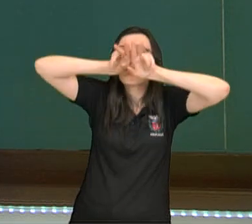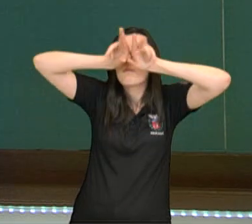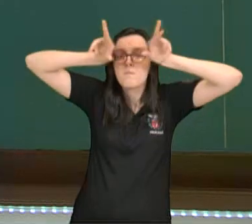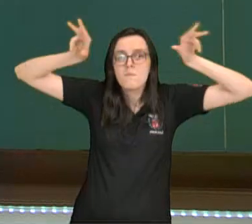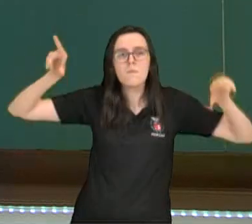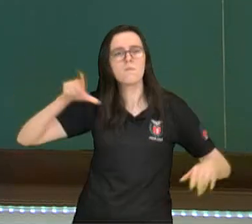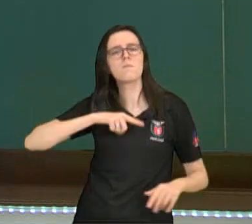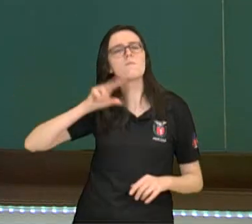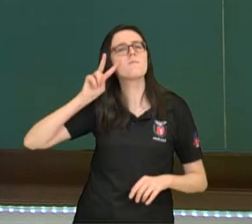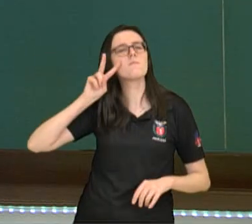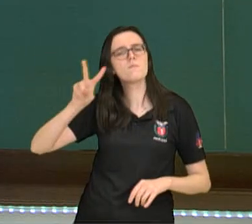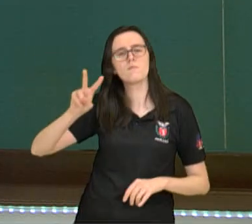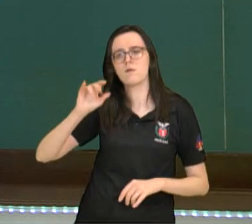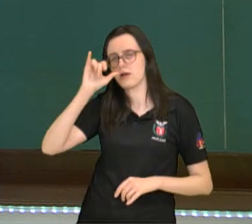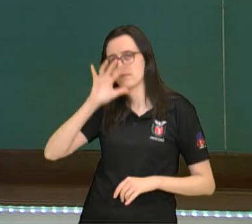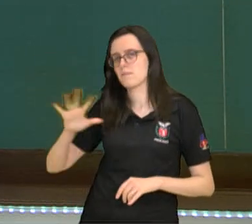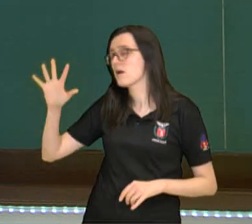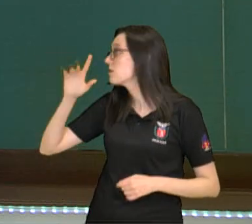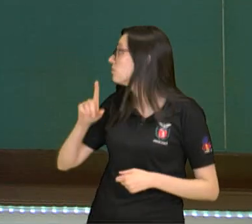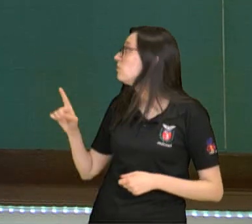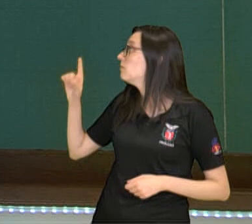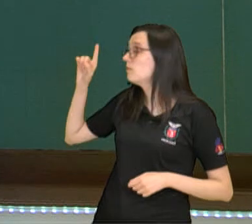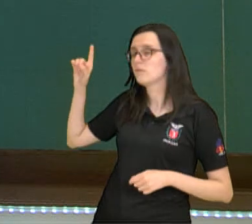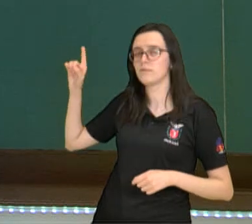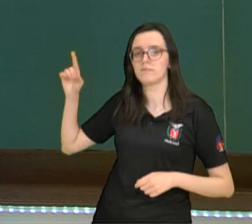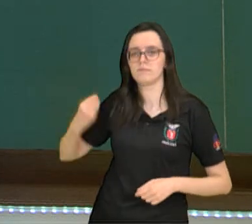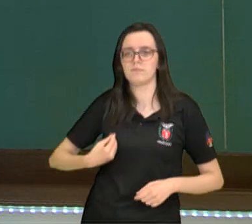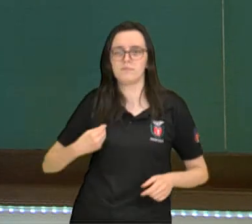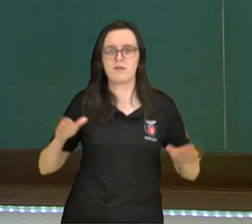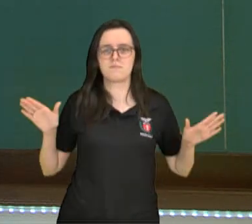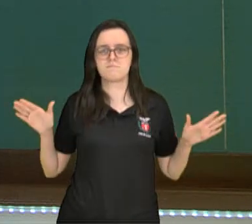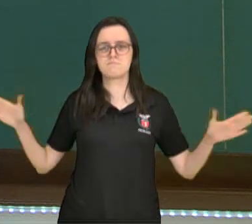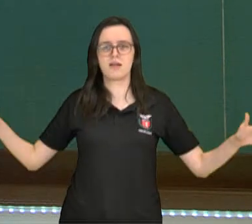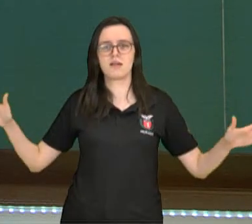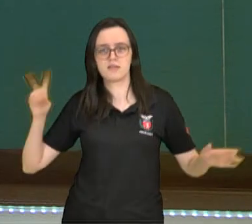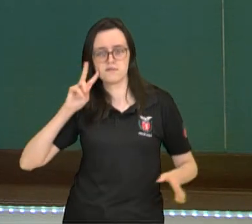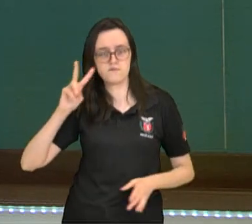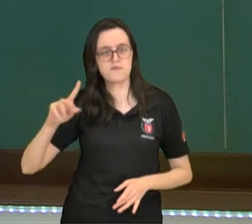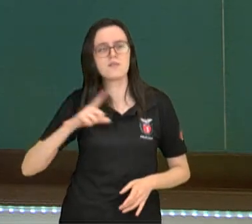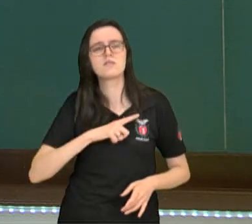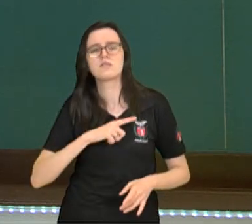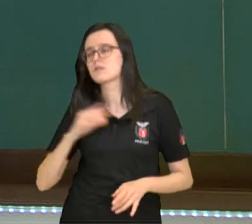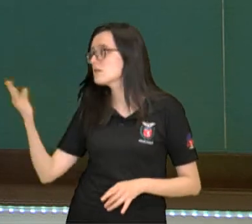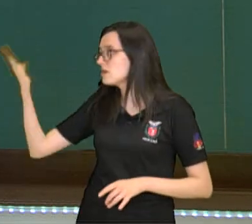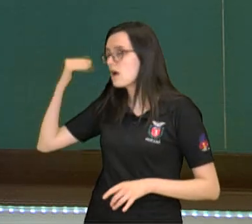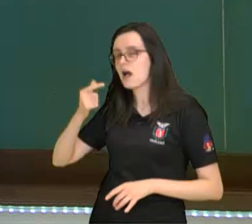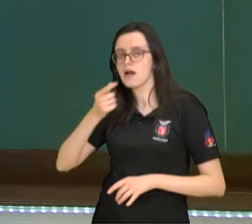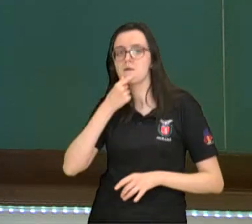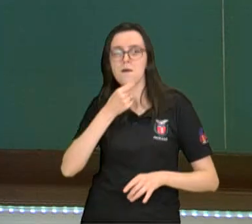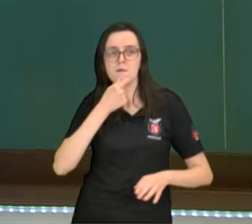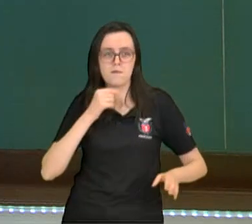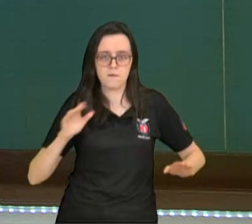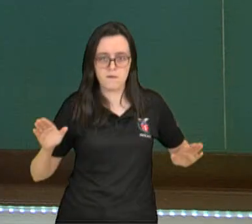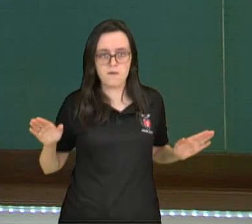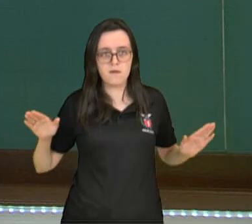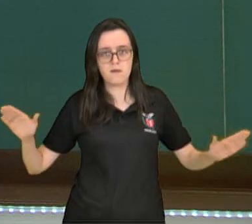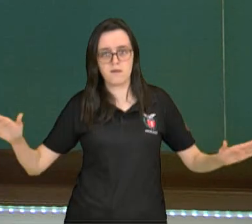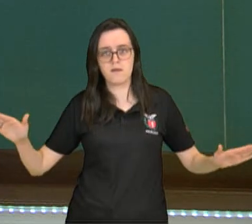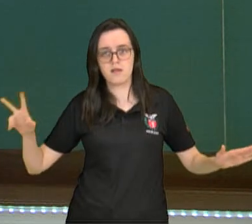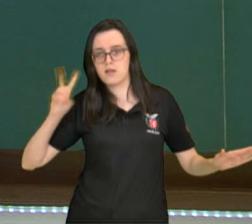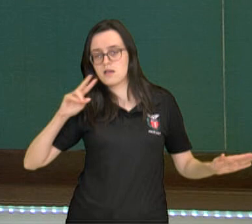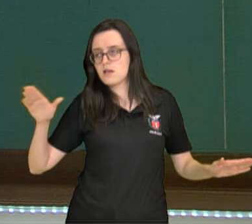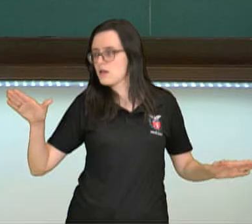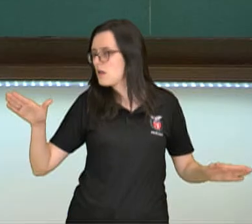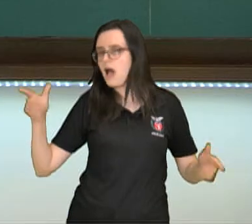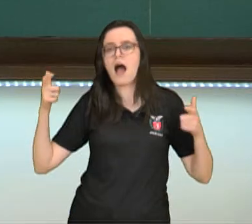aqui, ó, dela colocando lá, abrindo os braços, a gente abre o braço, por exemplo, aqui o menino, ele vai abrir o braço, colocar o braço